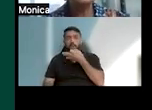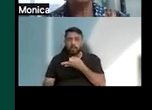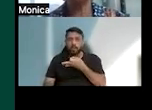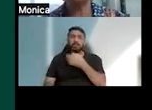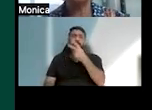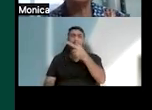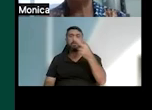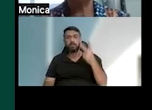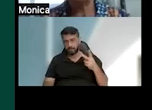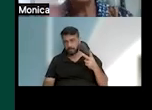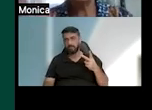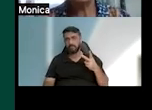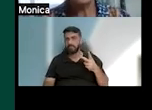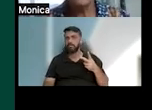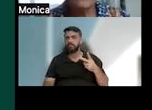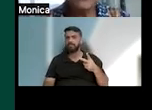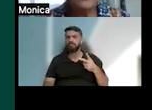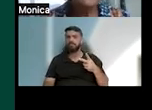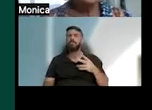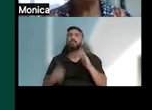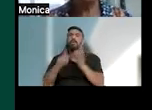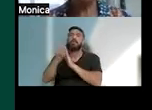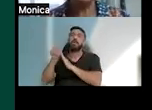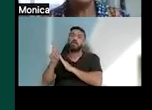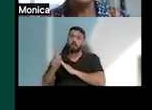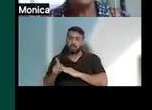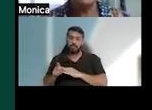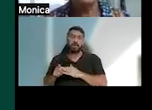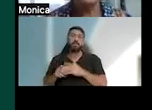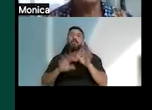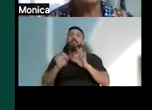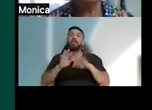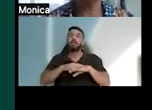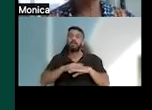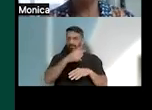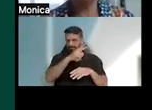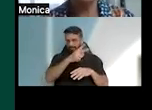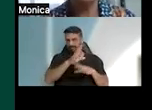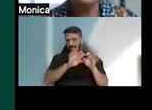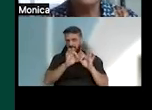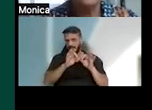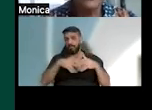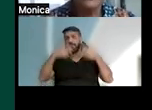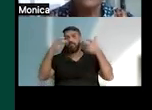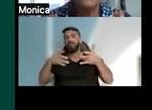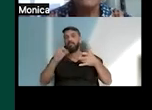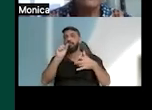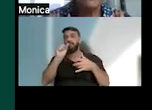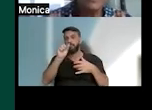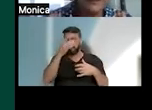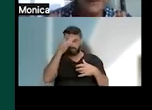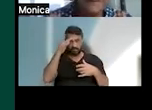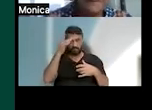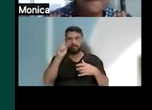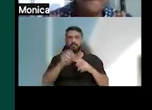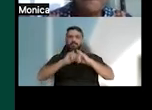vão para a rua para falar dos projetos deles e também fazer divulgação científica.